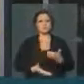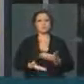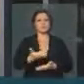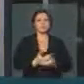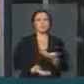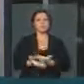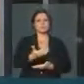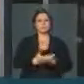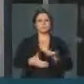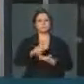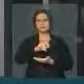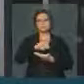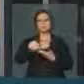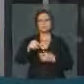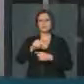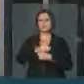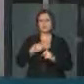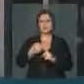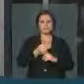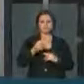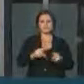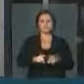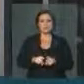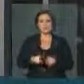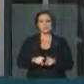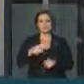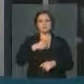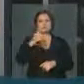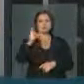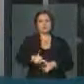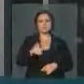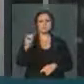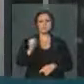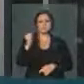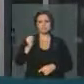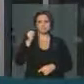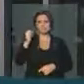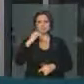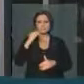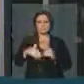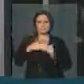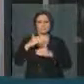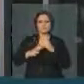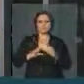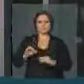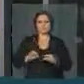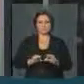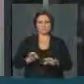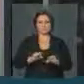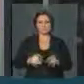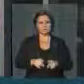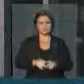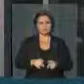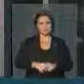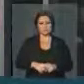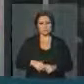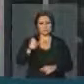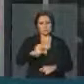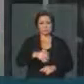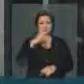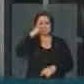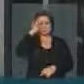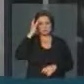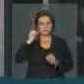envolvimento de diferentes setores da sociedade bem como de figuras fundamentais no processo de formação do nosso ser